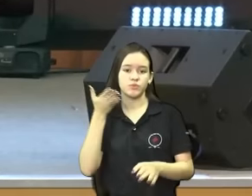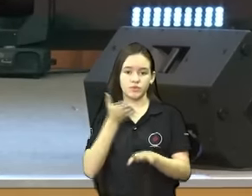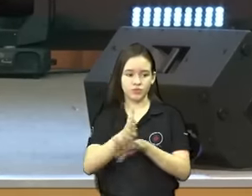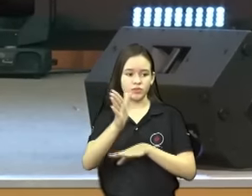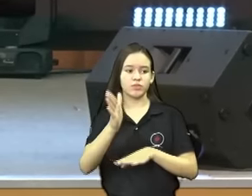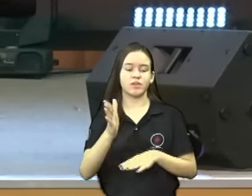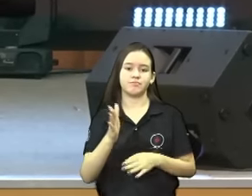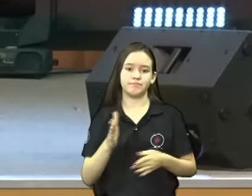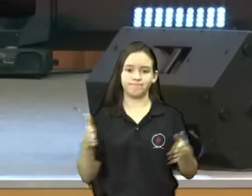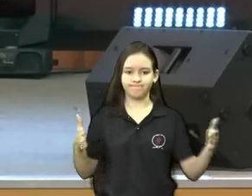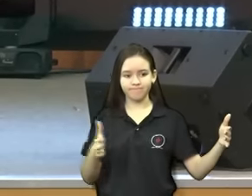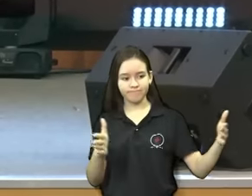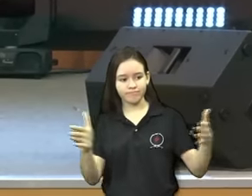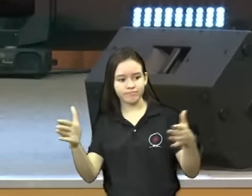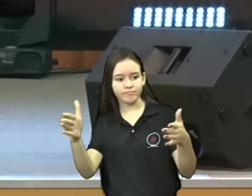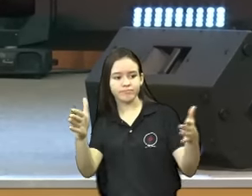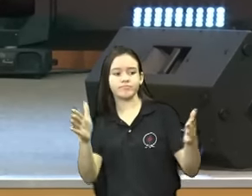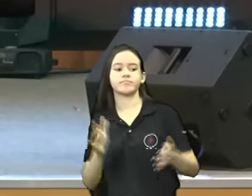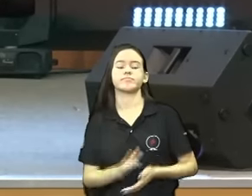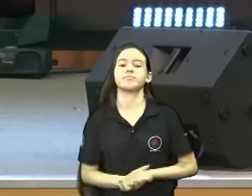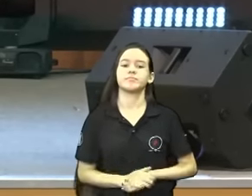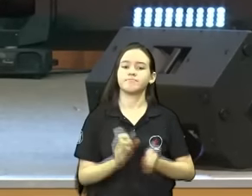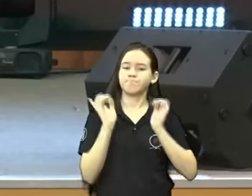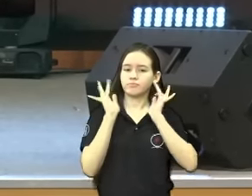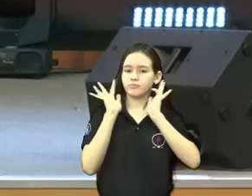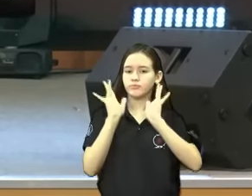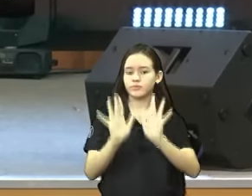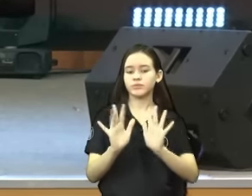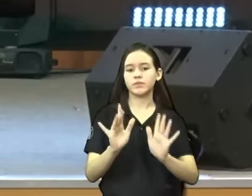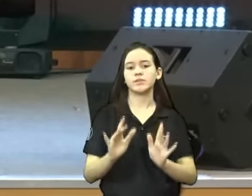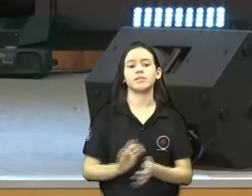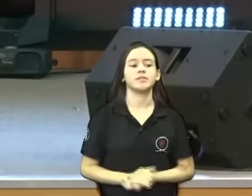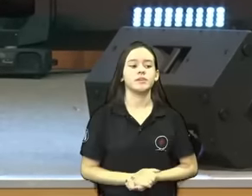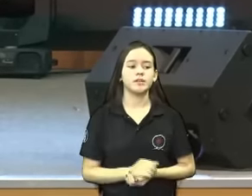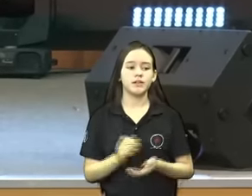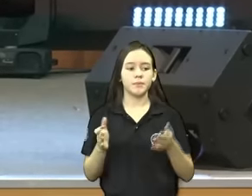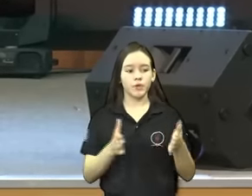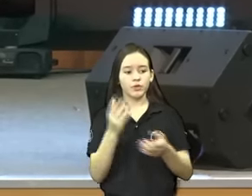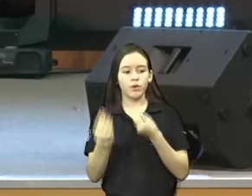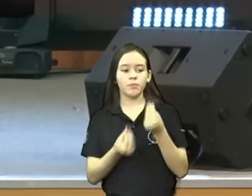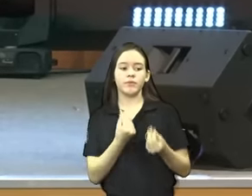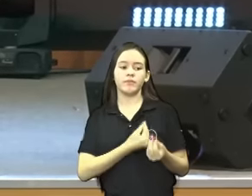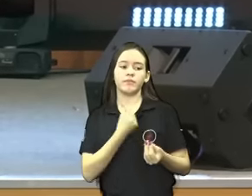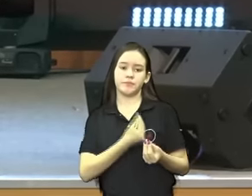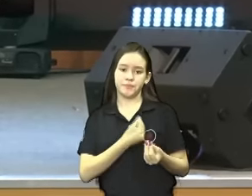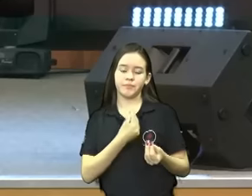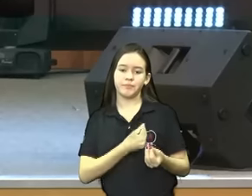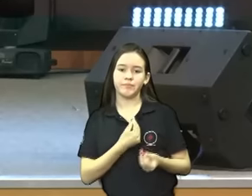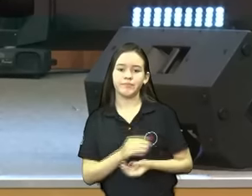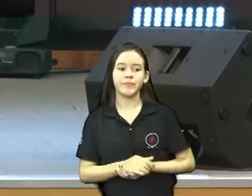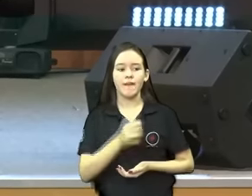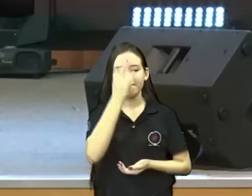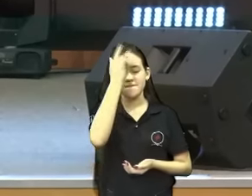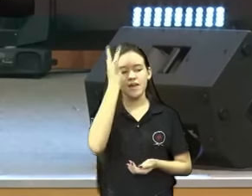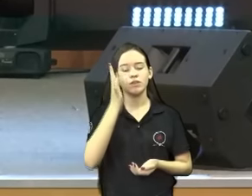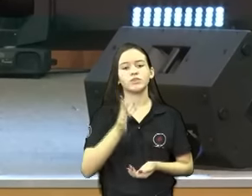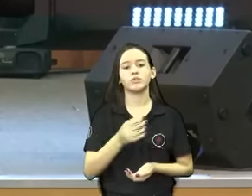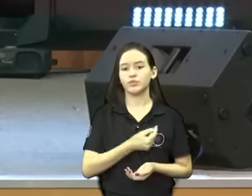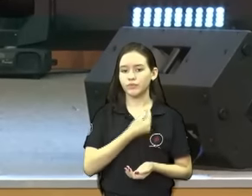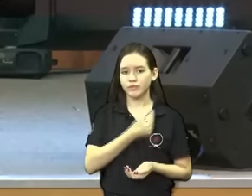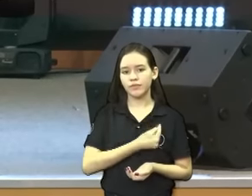é fácil caminho é estilo de vida fácil de viver um estilo de vida